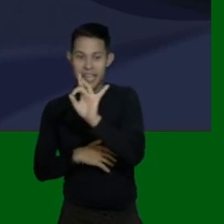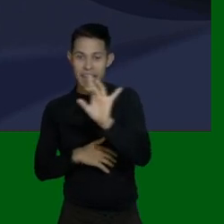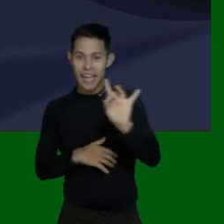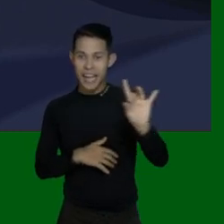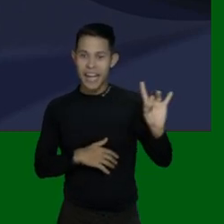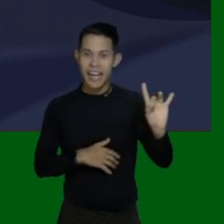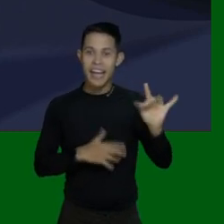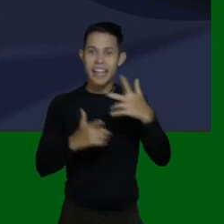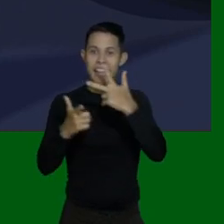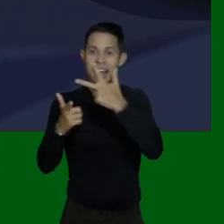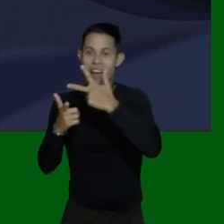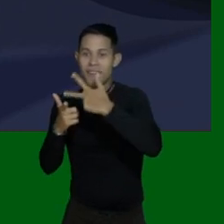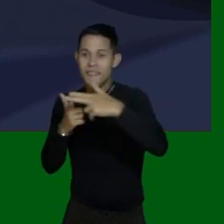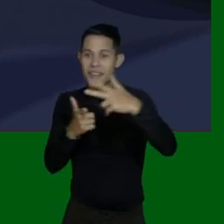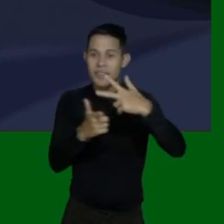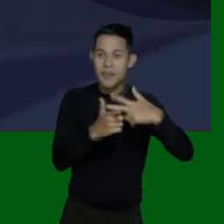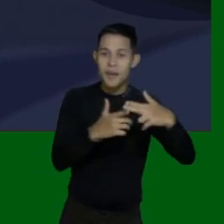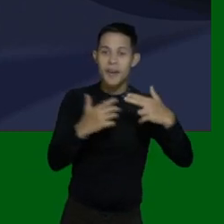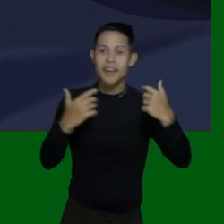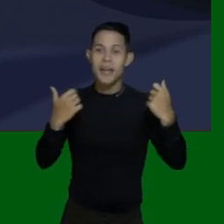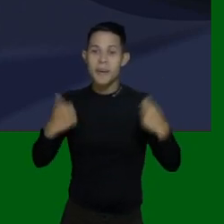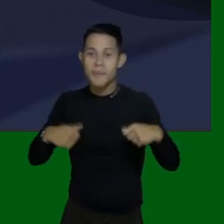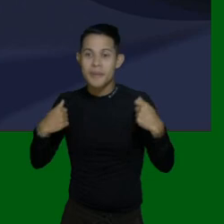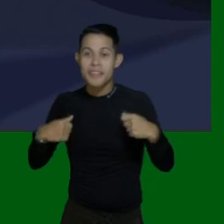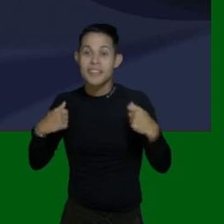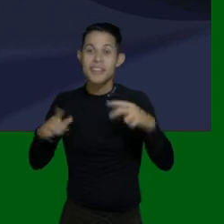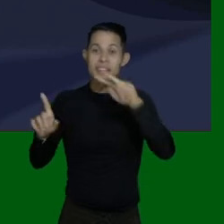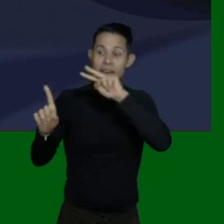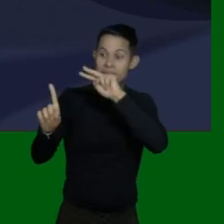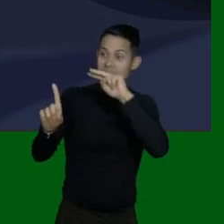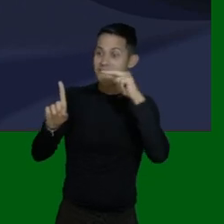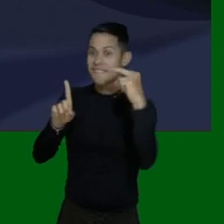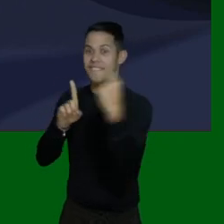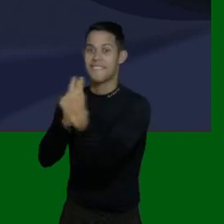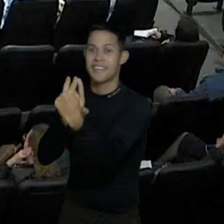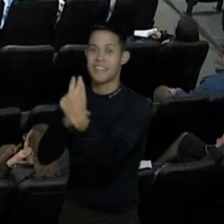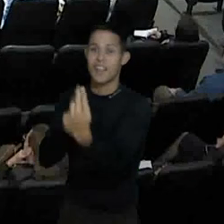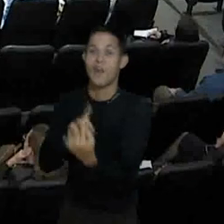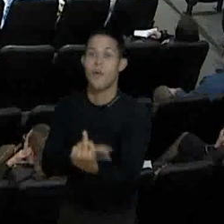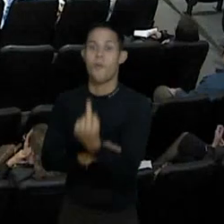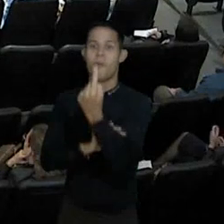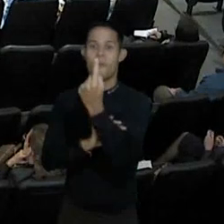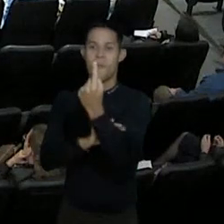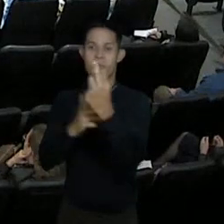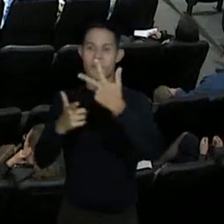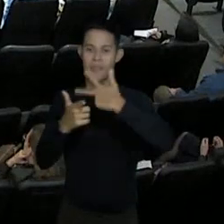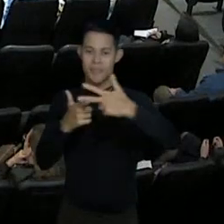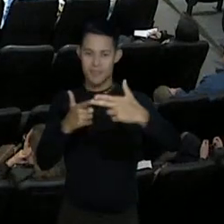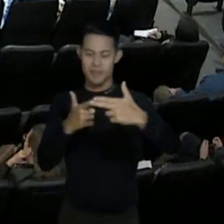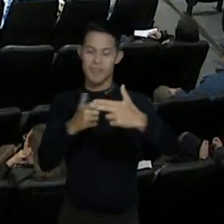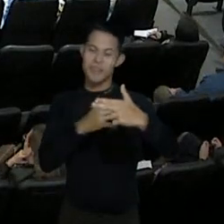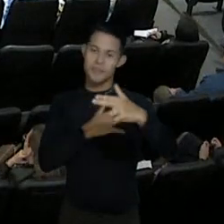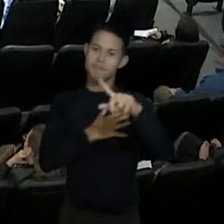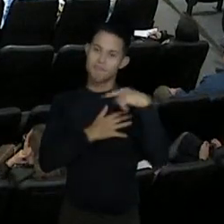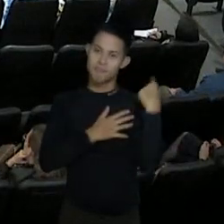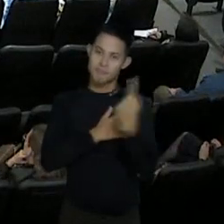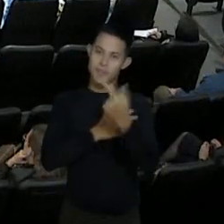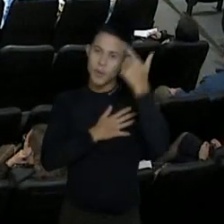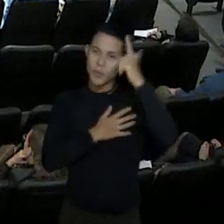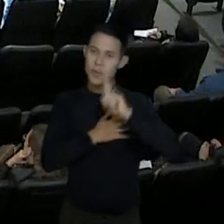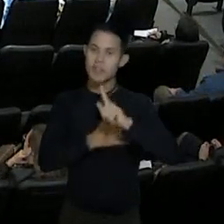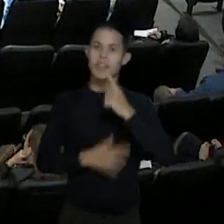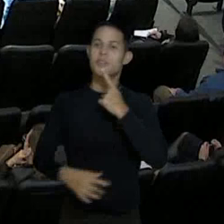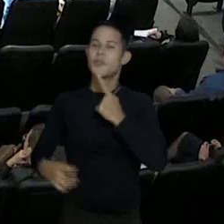que ser vista como uma vitória e é ali que a gente consegue o desejo de